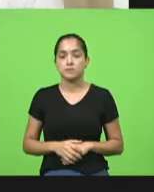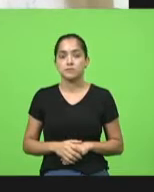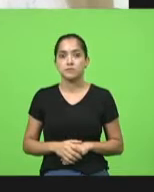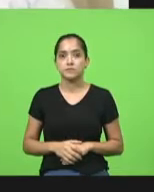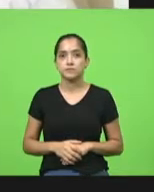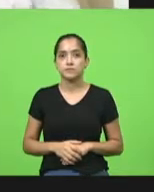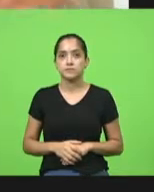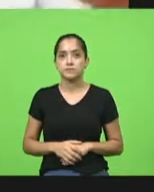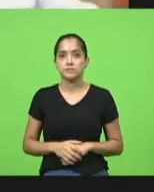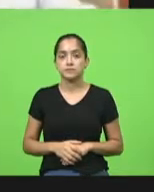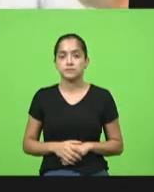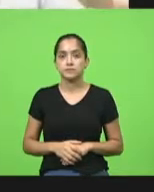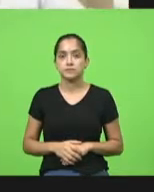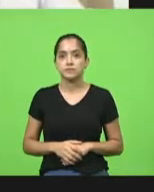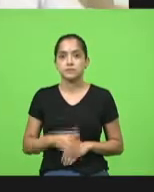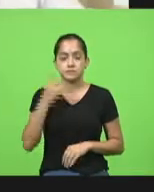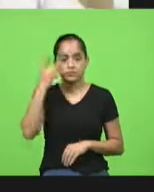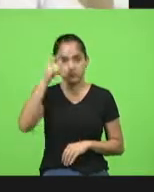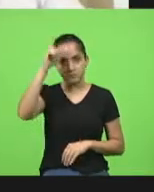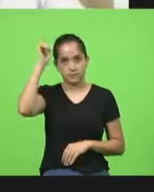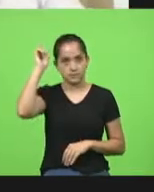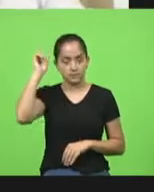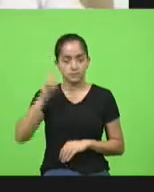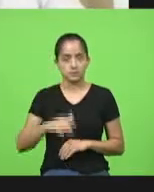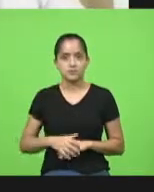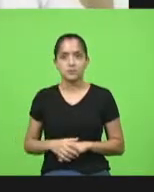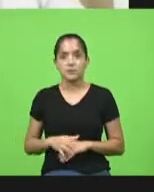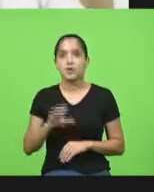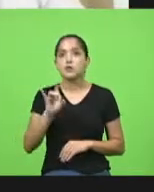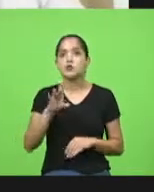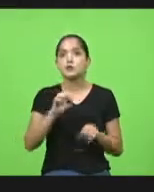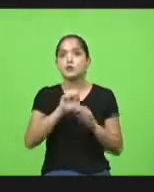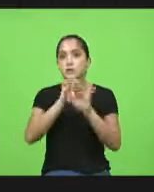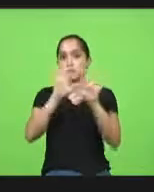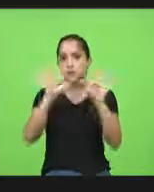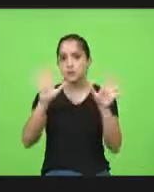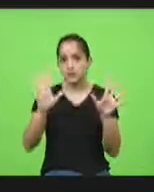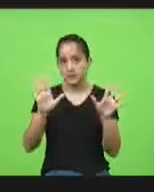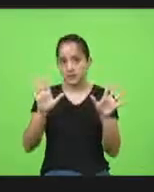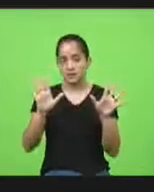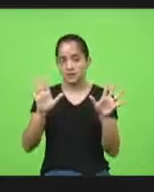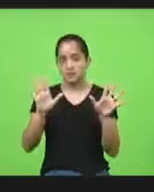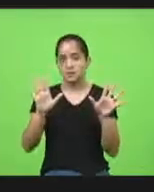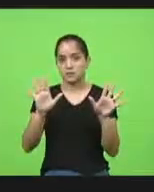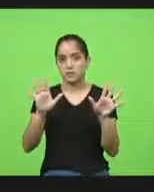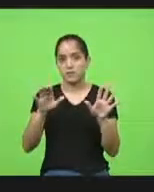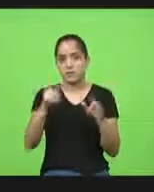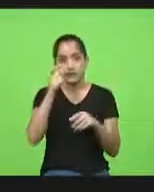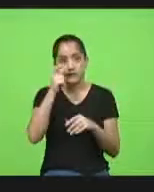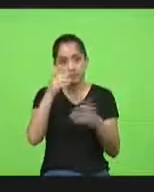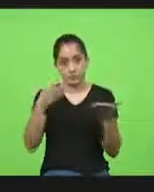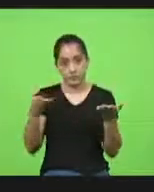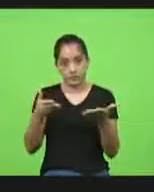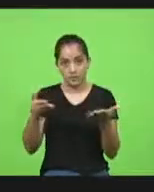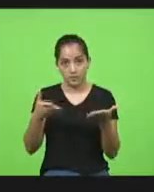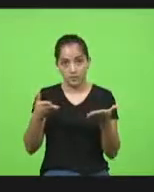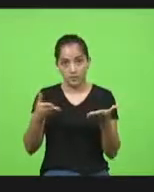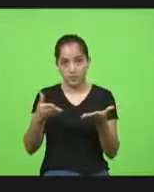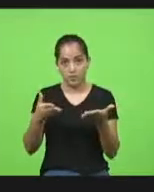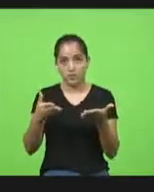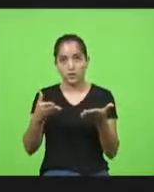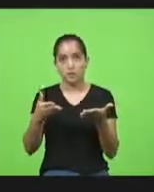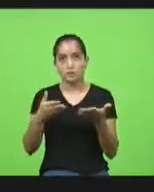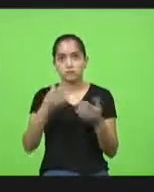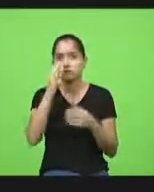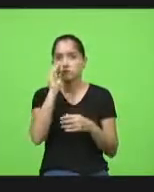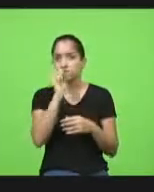voto, deputado Sargento Lima. É só para deixar claro, deixar bem claro para quem está assistindo, que a gente deve ignorar